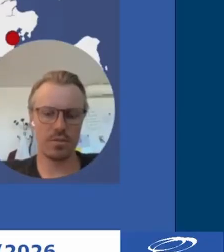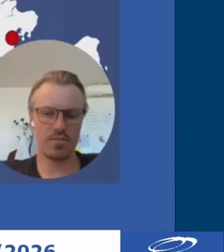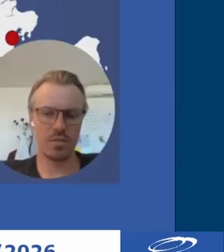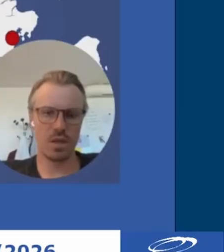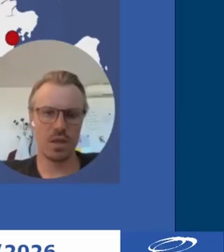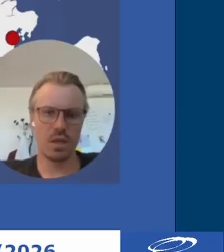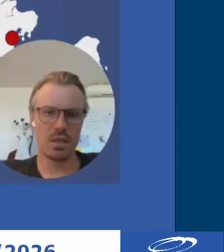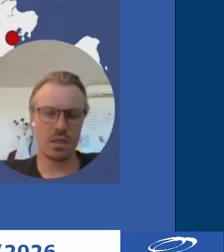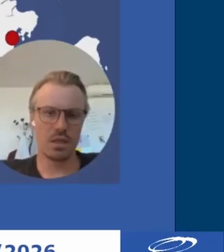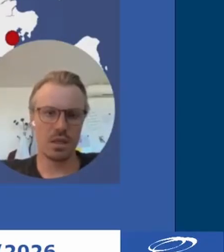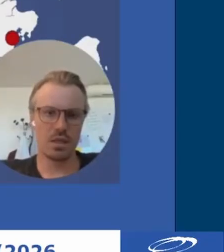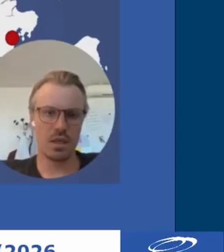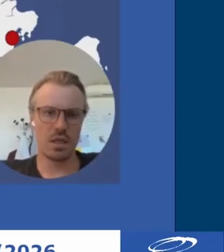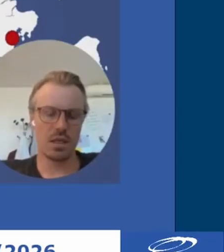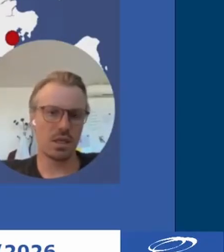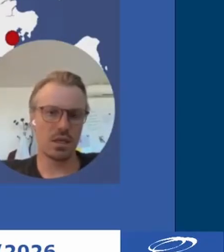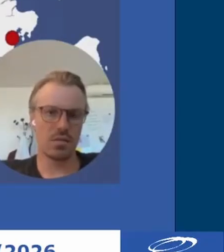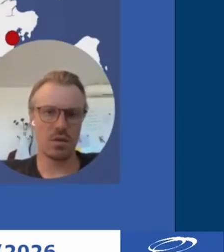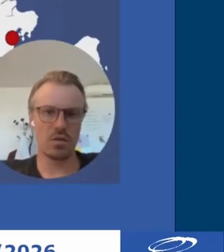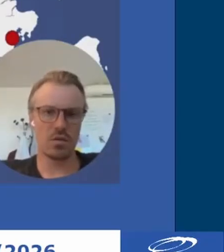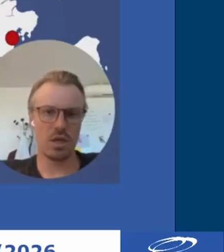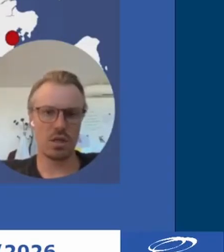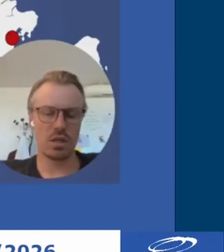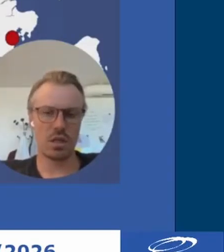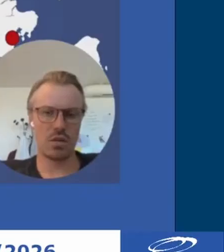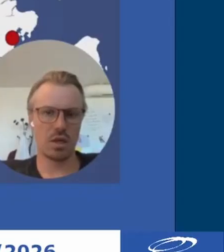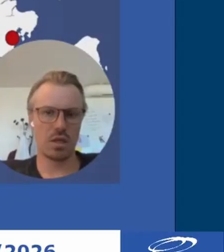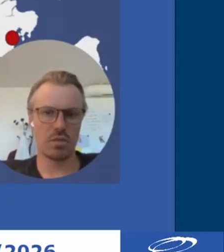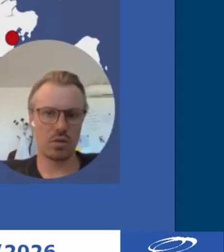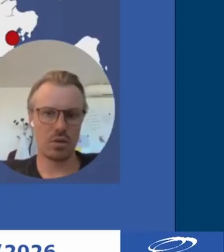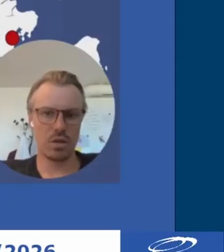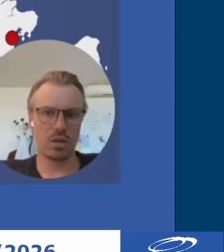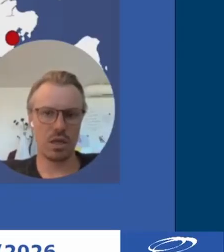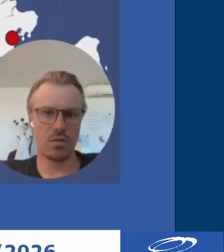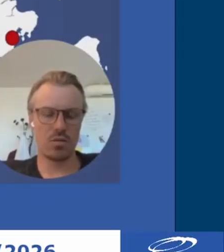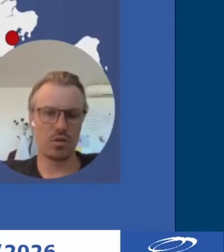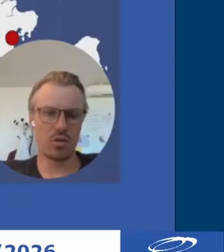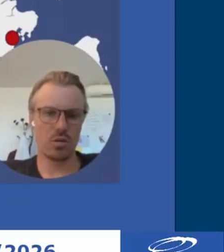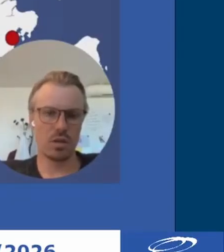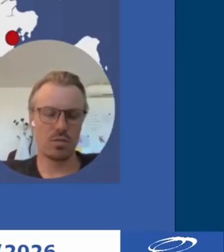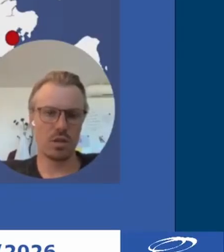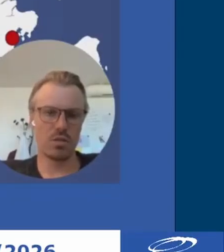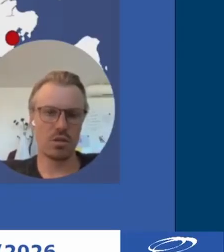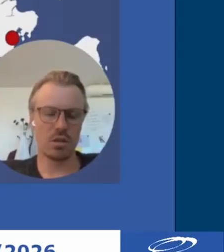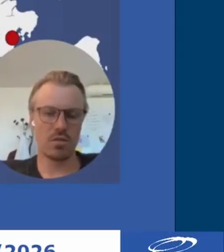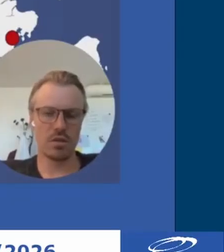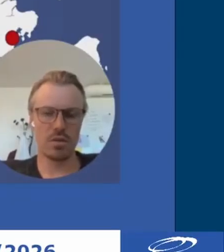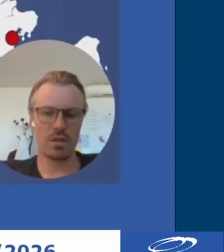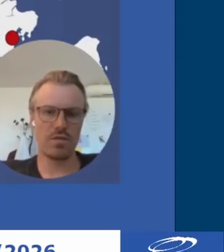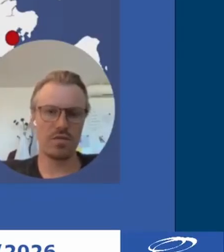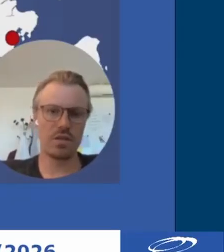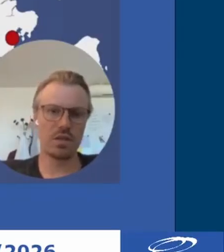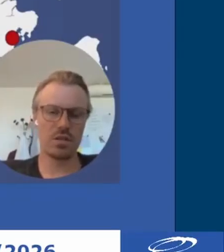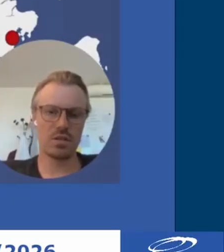tissue. This is an exciting but also challenging and rather broad topic that our research group has been interested in for the